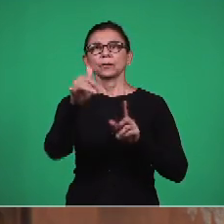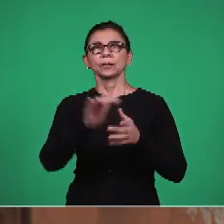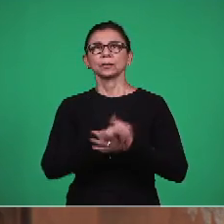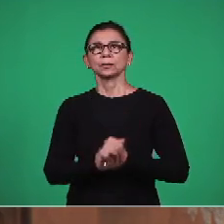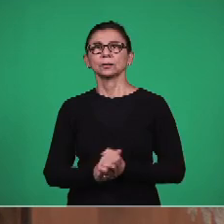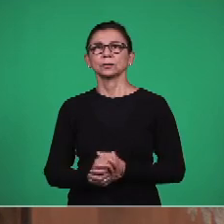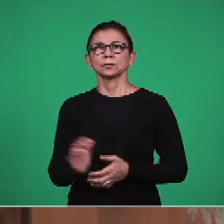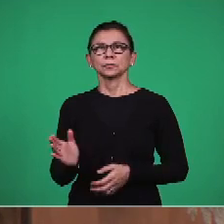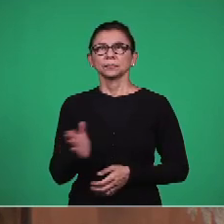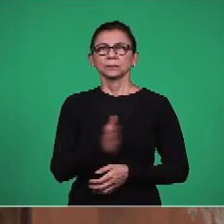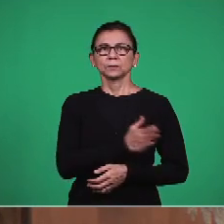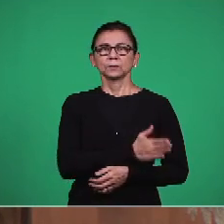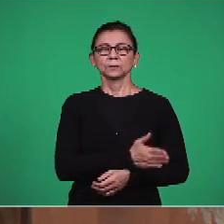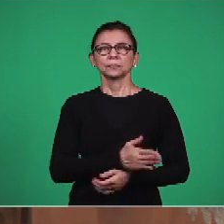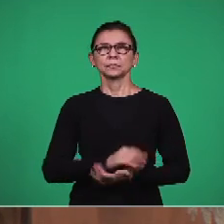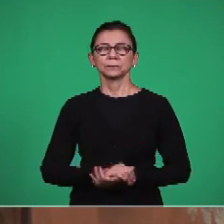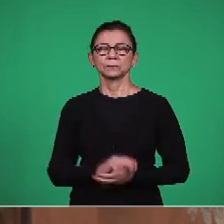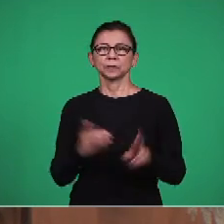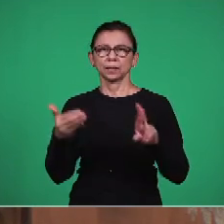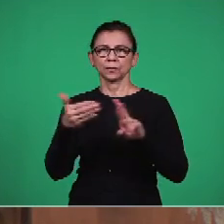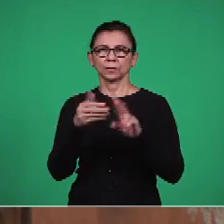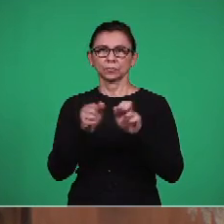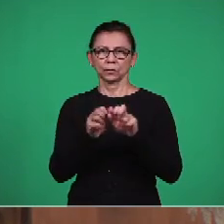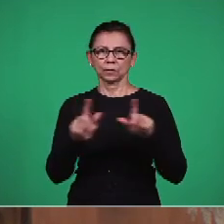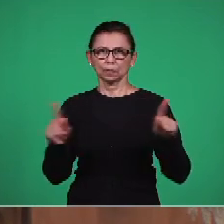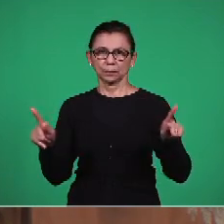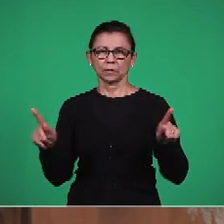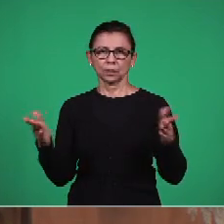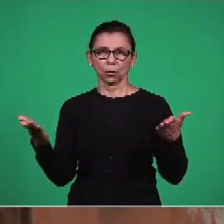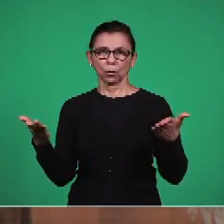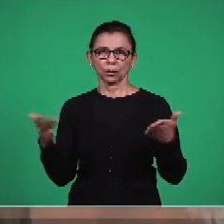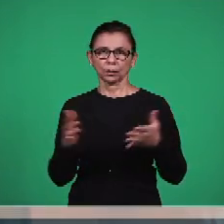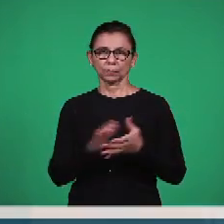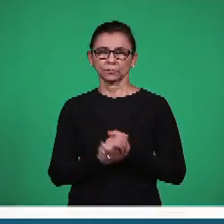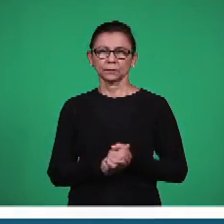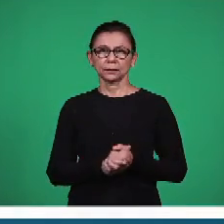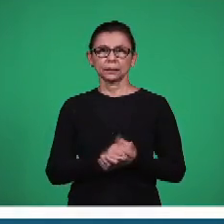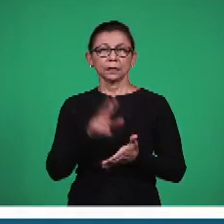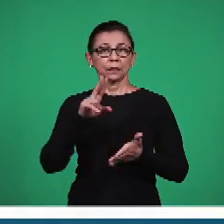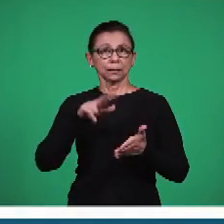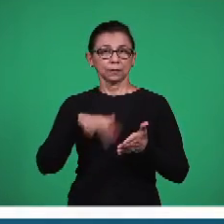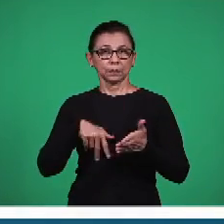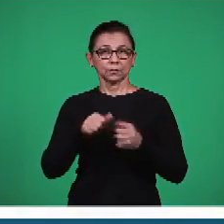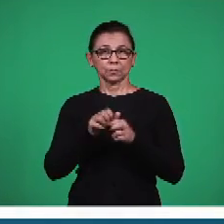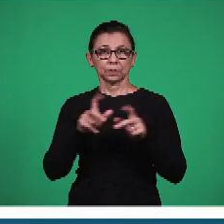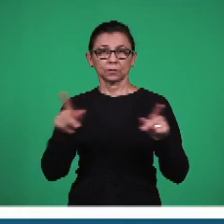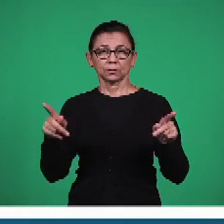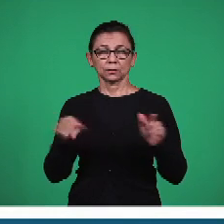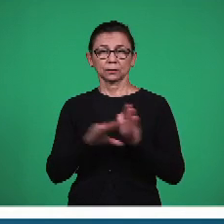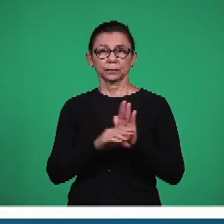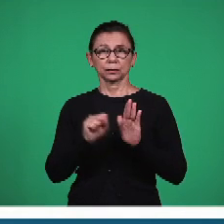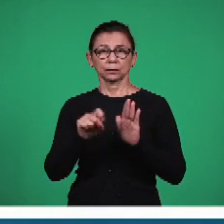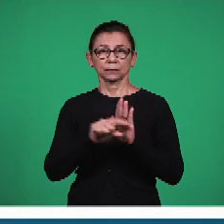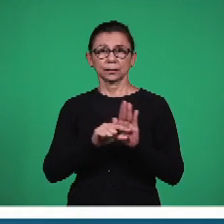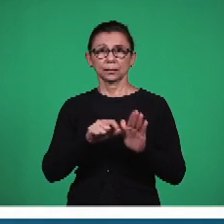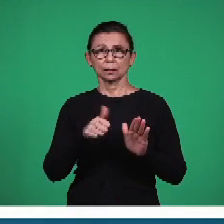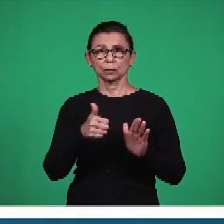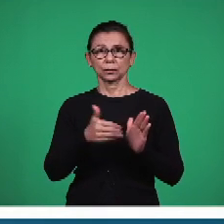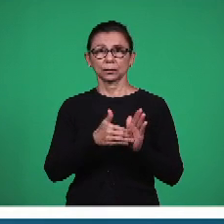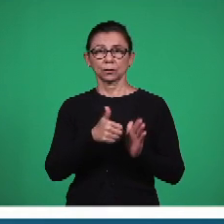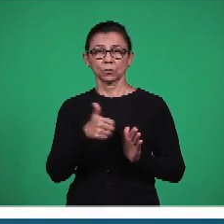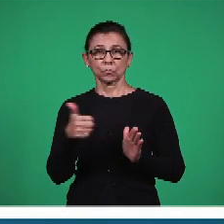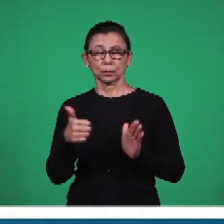o livro profético desse último tempo é o livro do Apocalipse. Então, lendo o livro do Apocalipse, no capítulo 8, do versículo 1 a 11, que fala